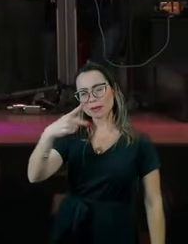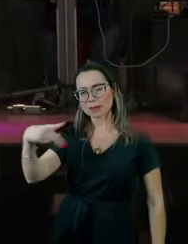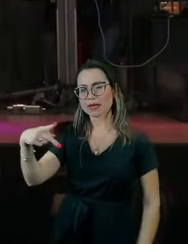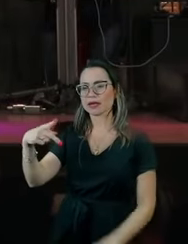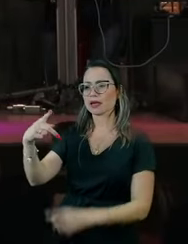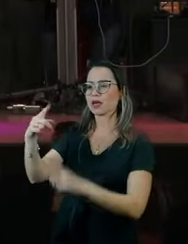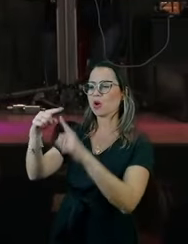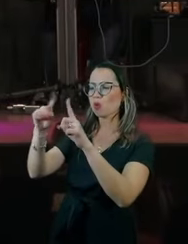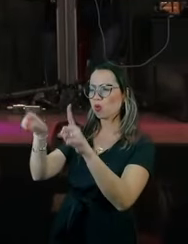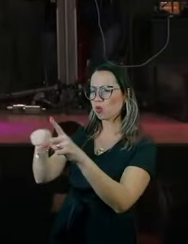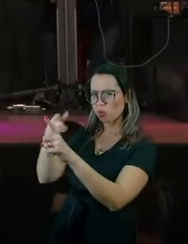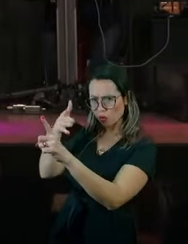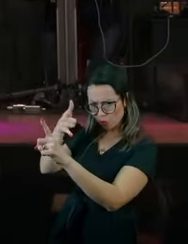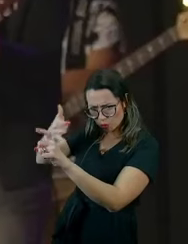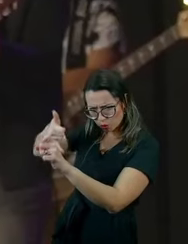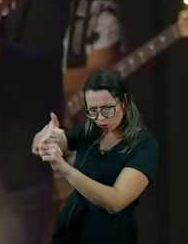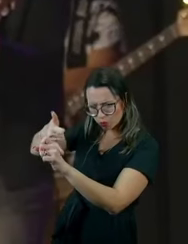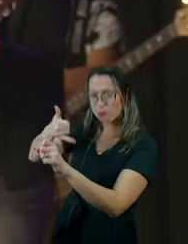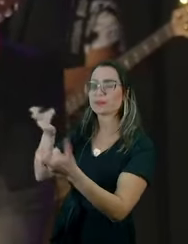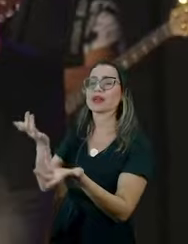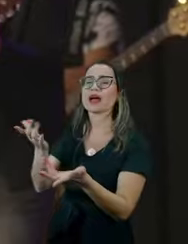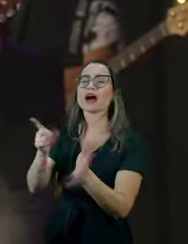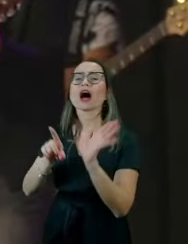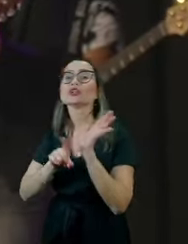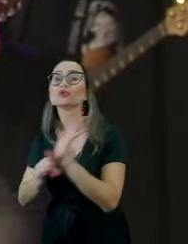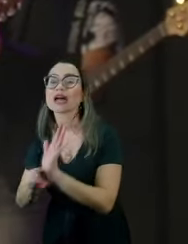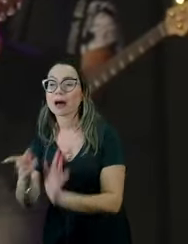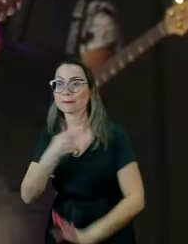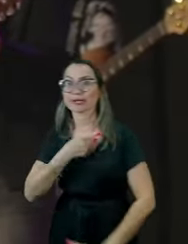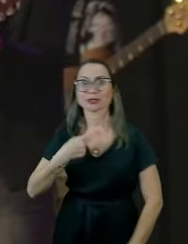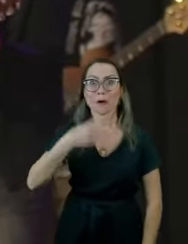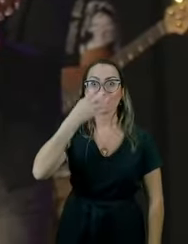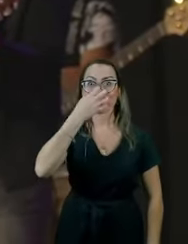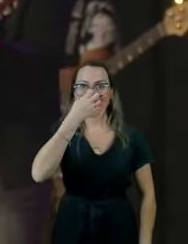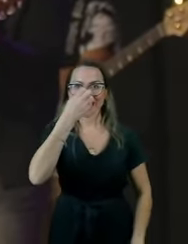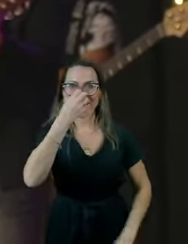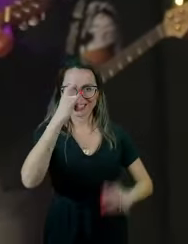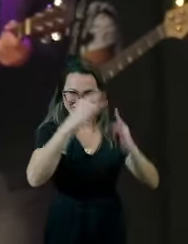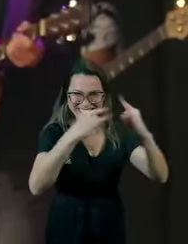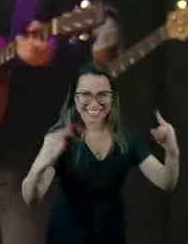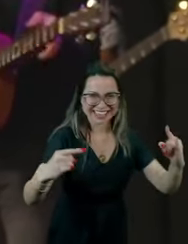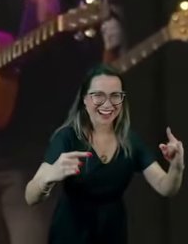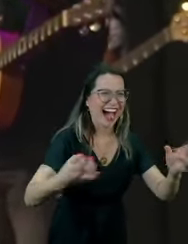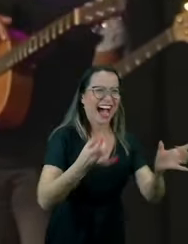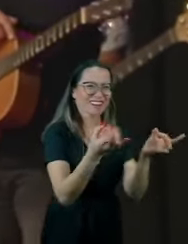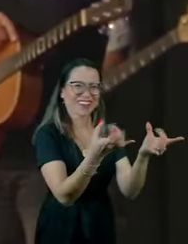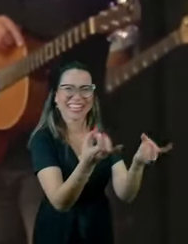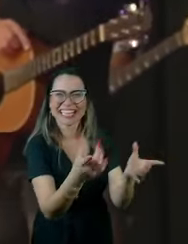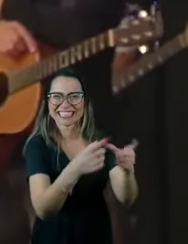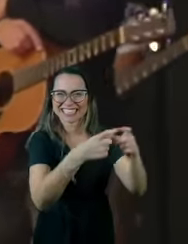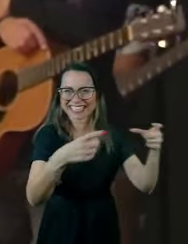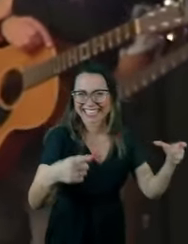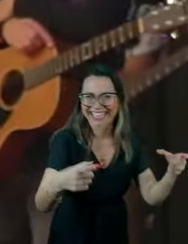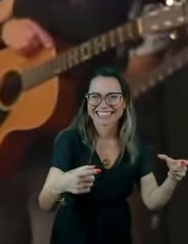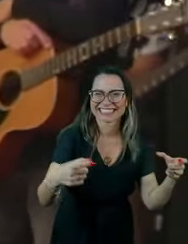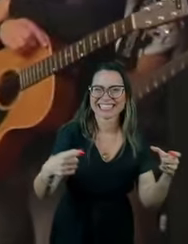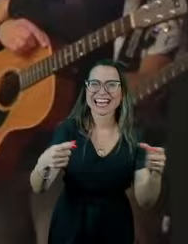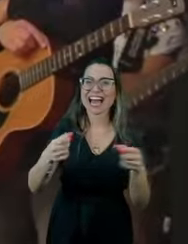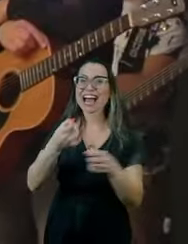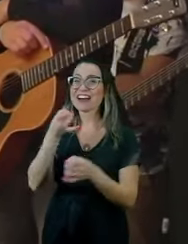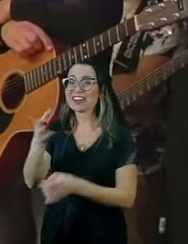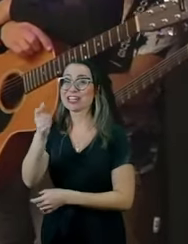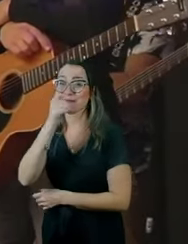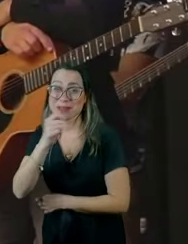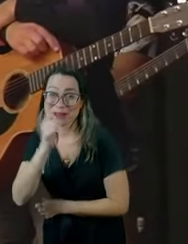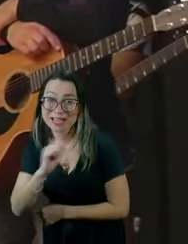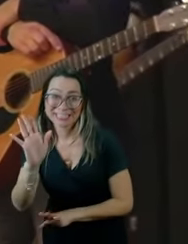estou aqui, vamos ajudar. Pastor é igual palhaço de circo, faz tudo, vende ingresso, faz o show, depois está lá vendendo pirulito, é assim. Aí